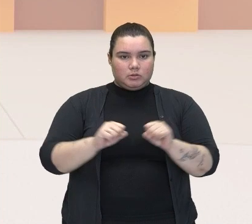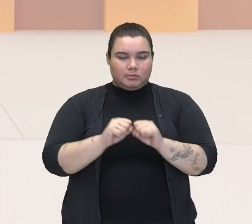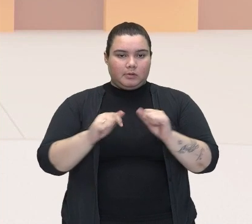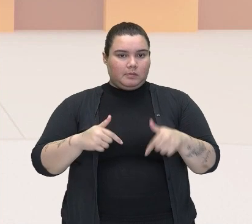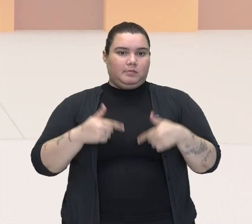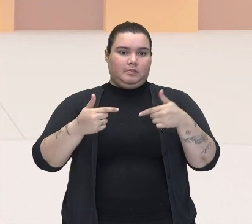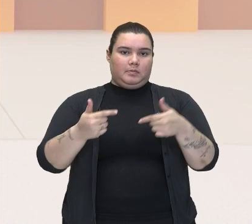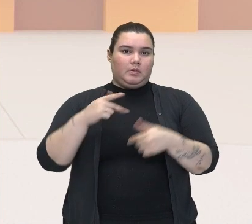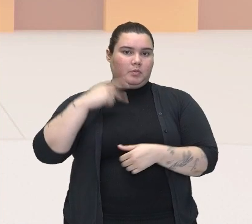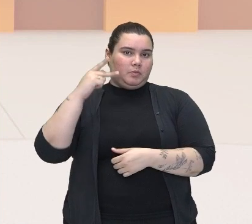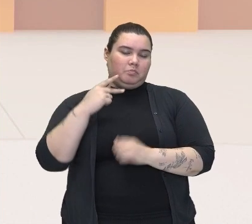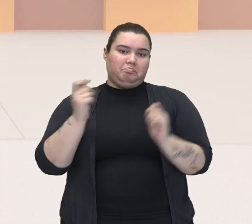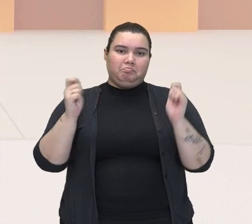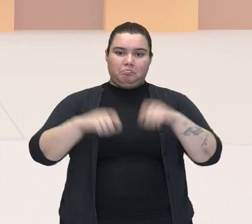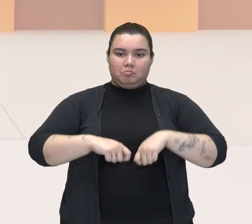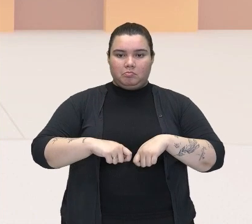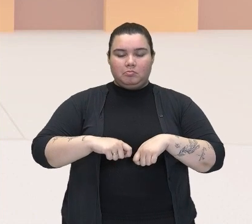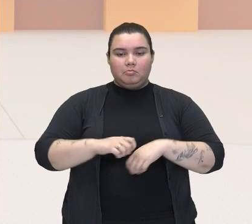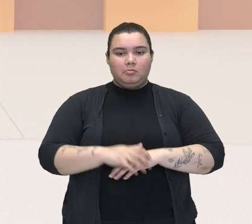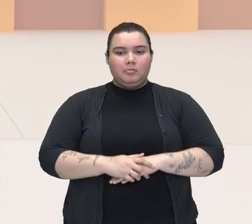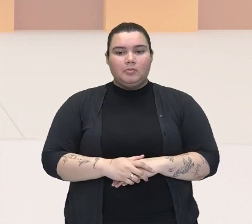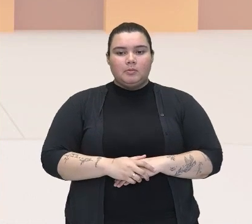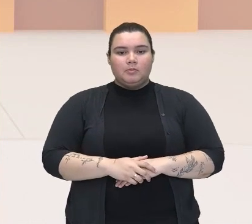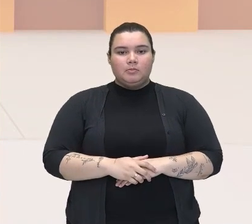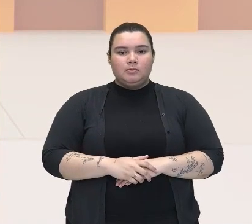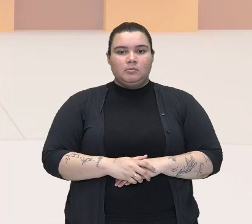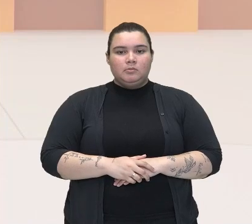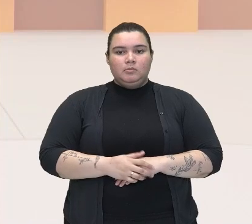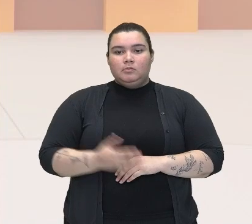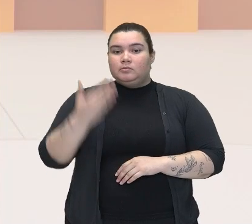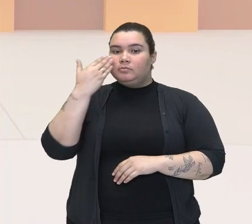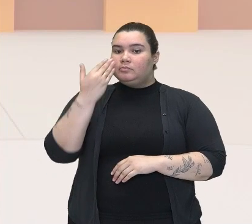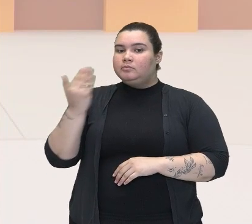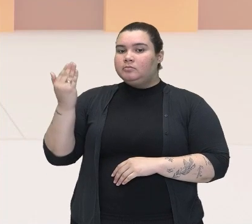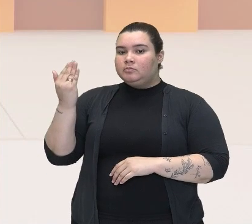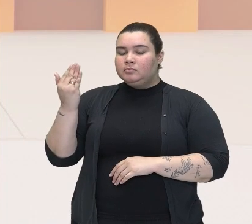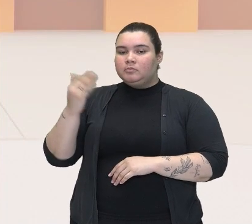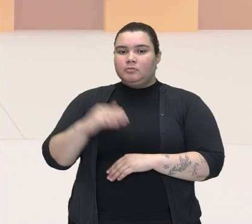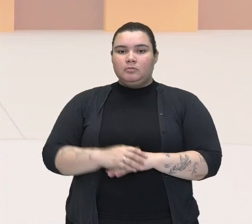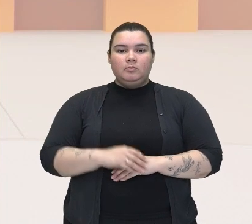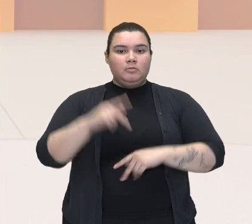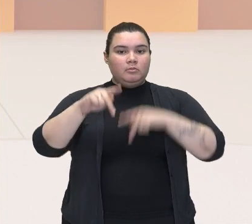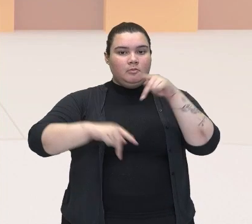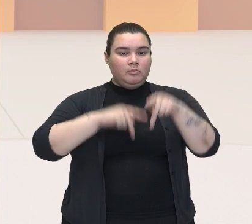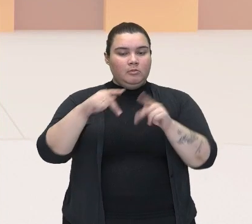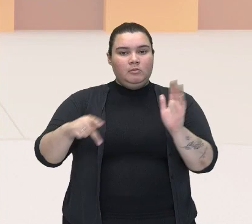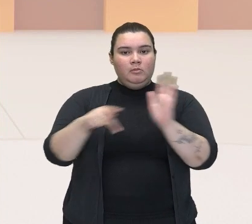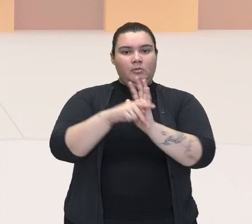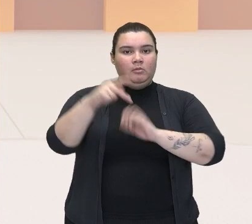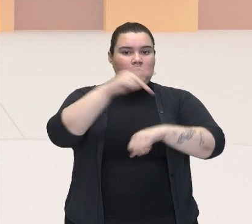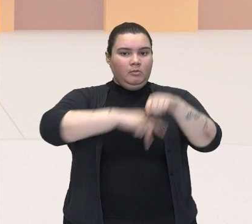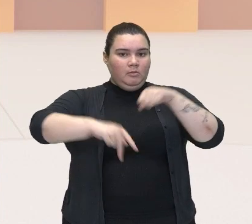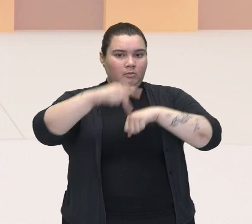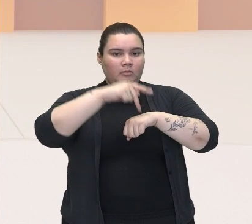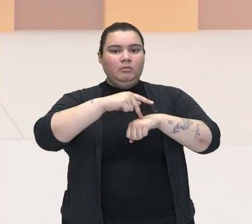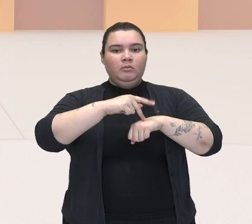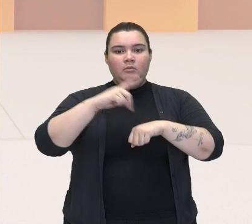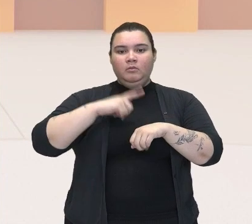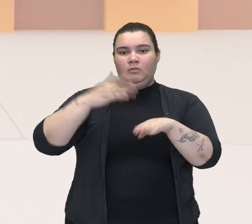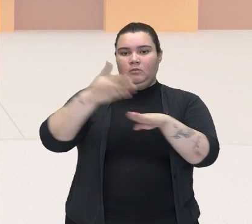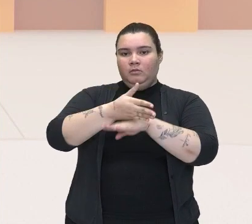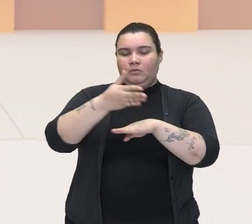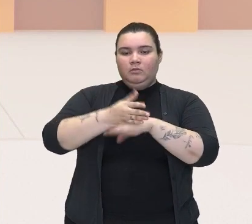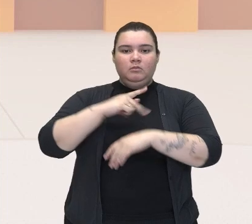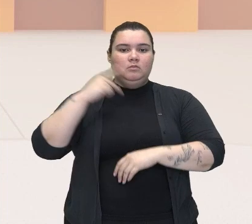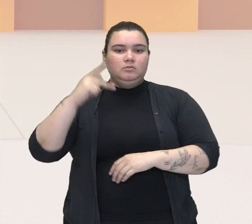ação política, né? População. Vamos lá, então. A população de um determinado país